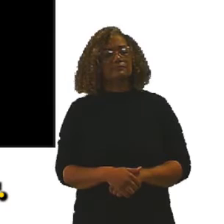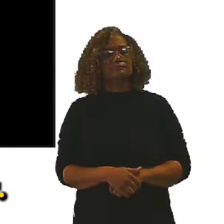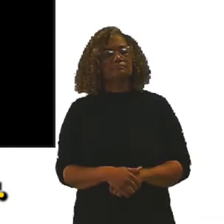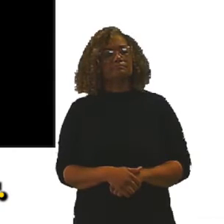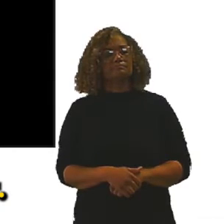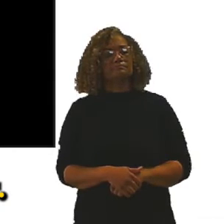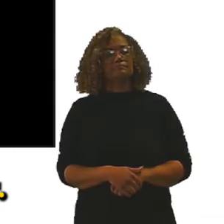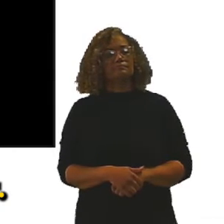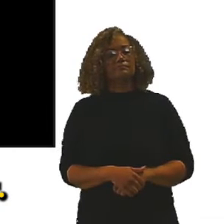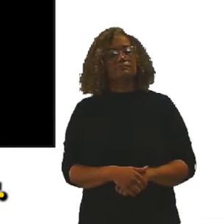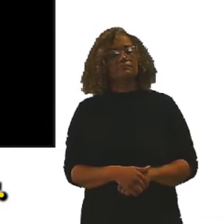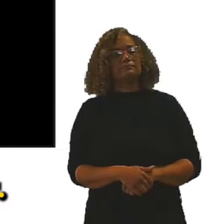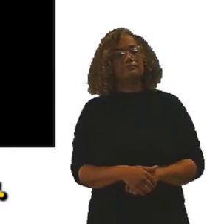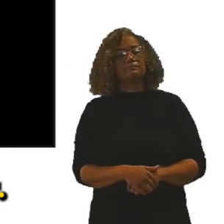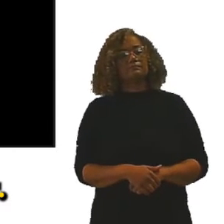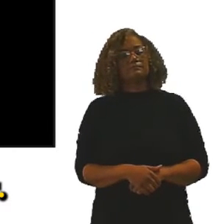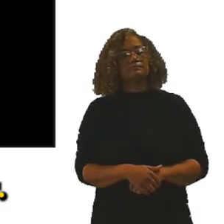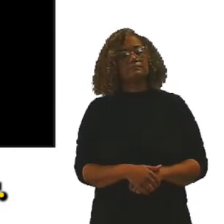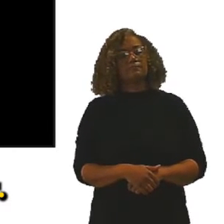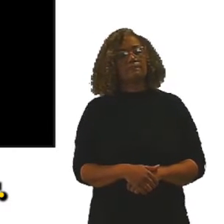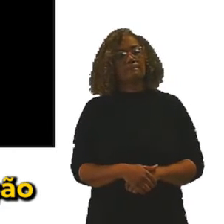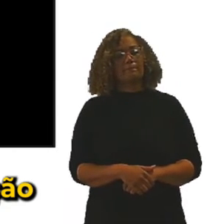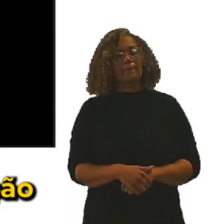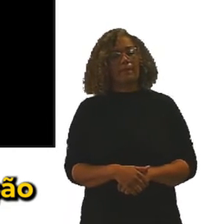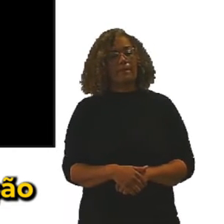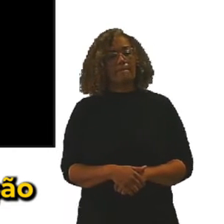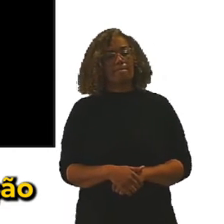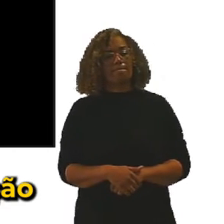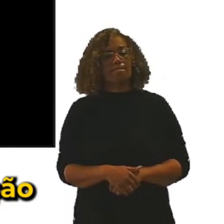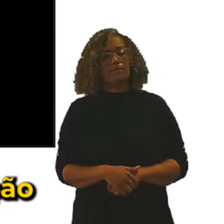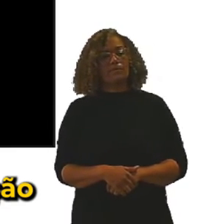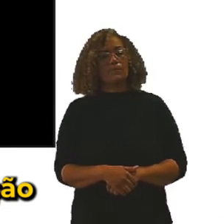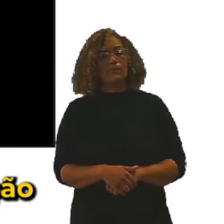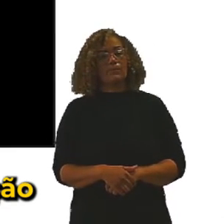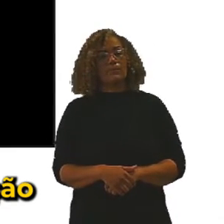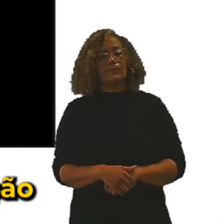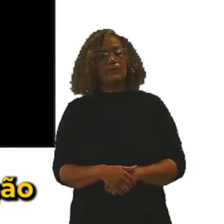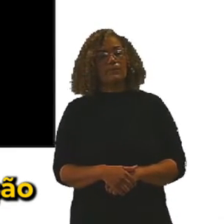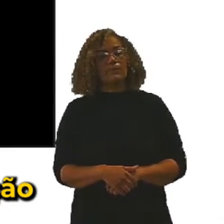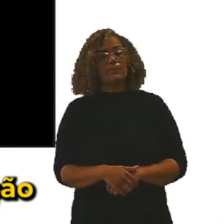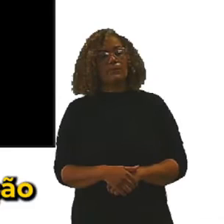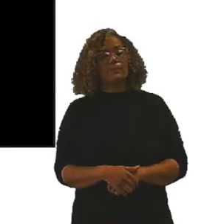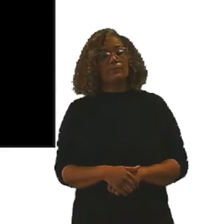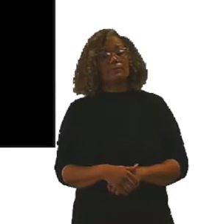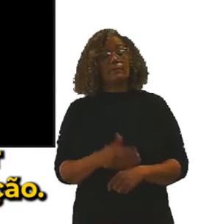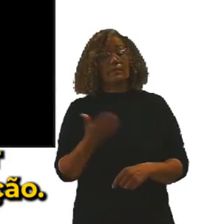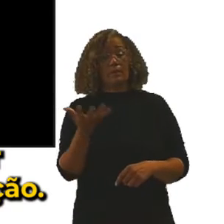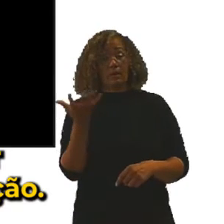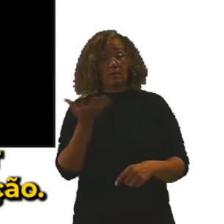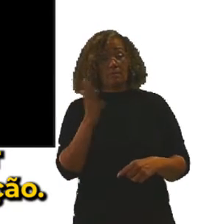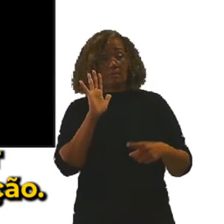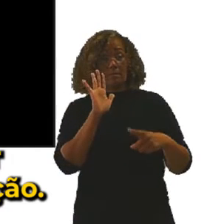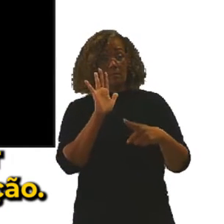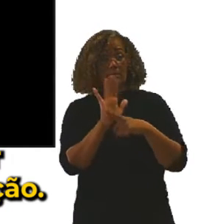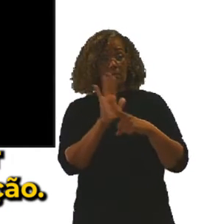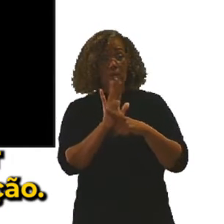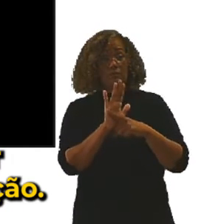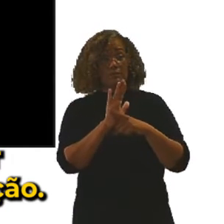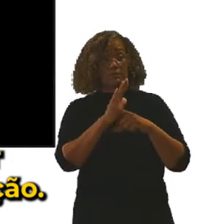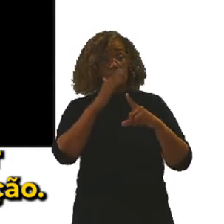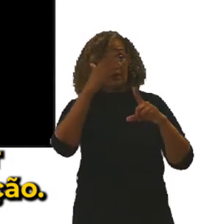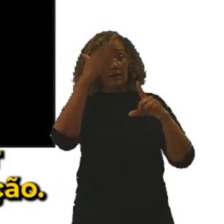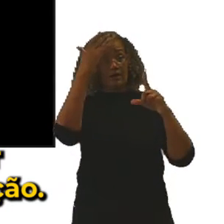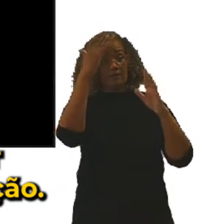Eu acho que estamos no ar? Bom, então essa é a minha roteirização para que vocês